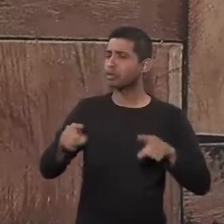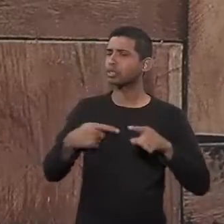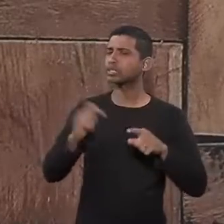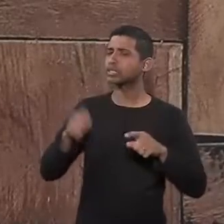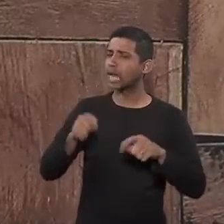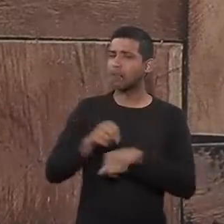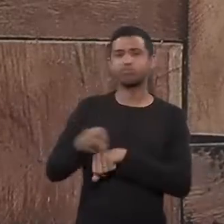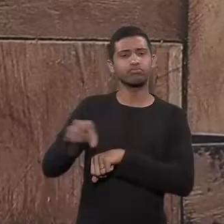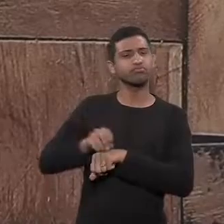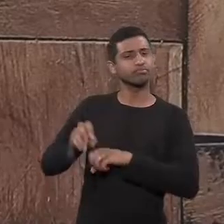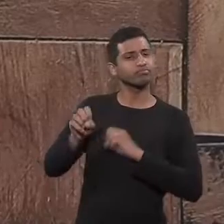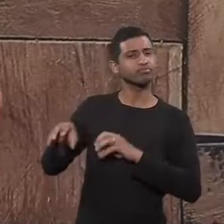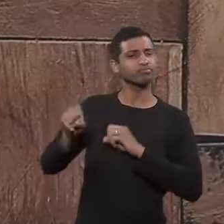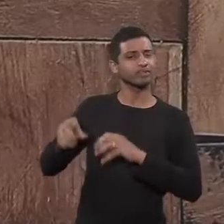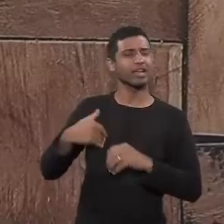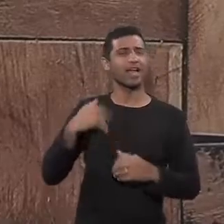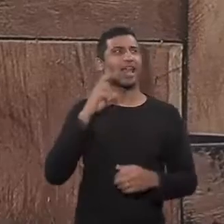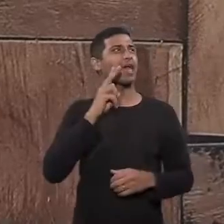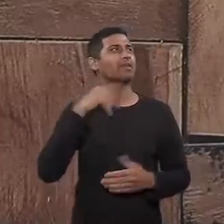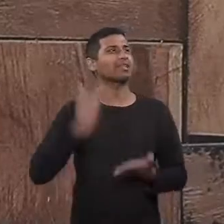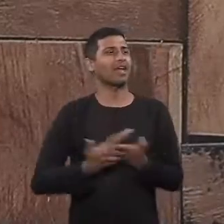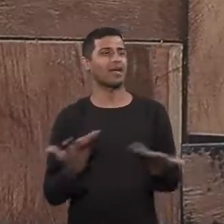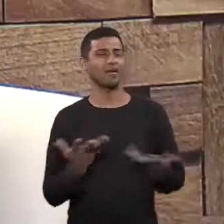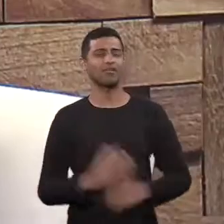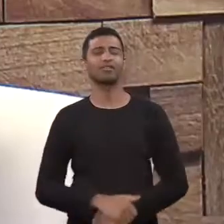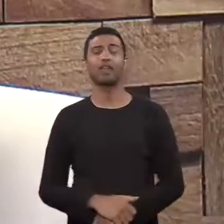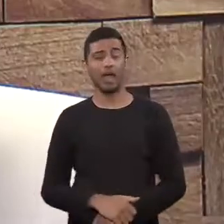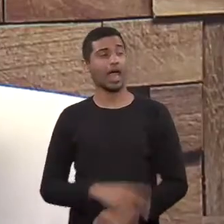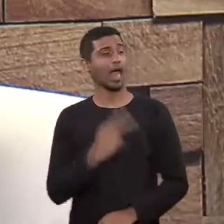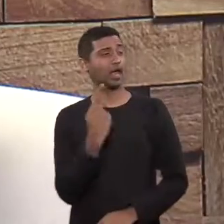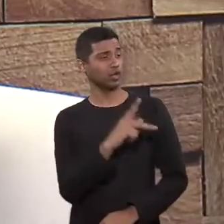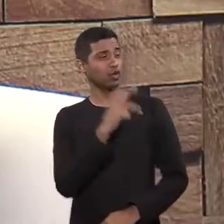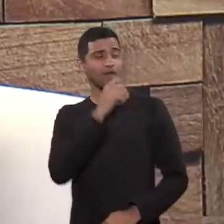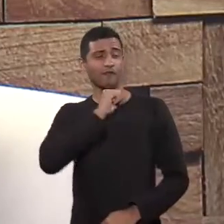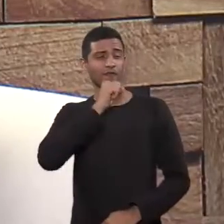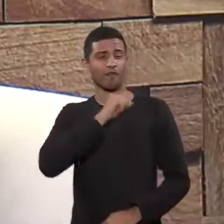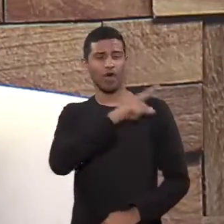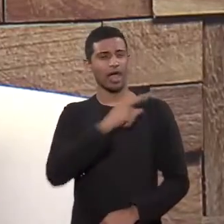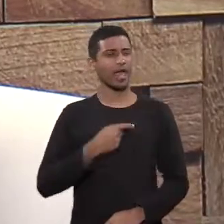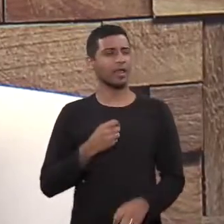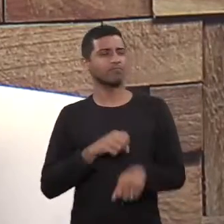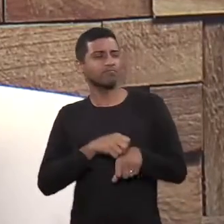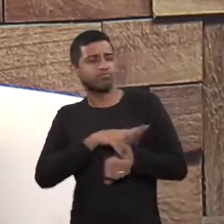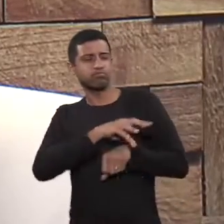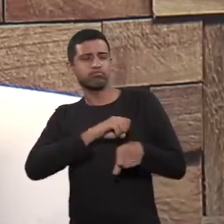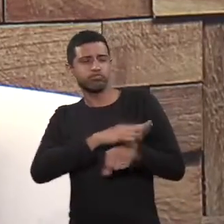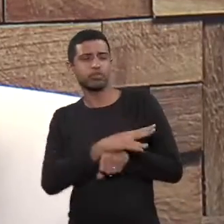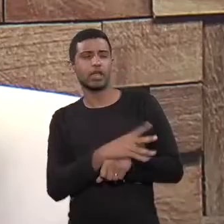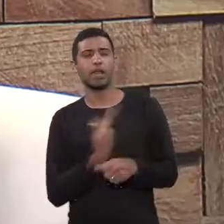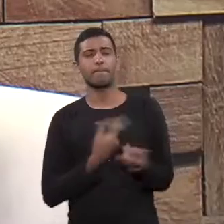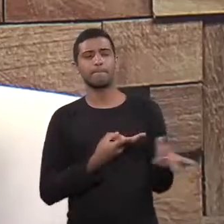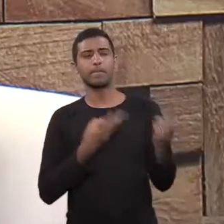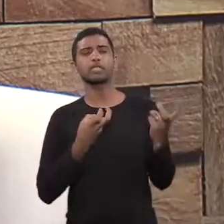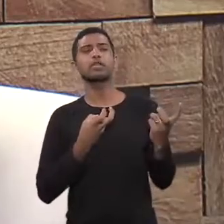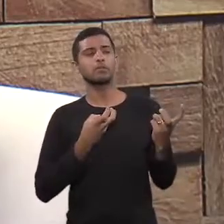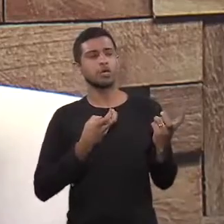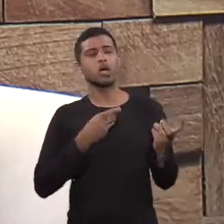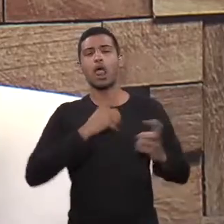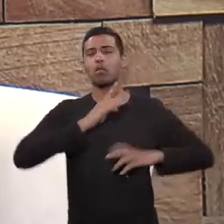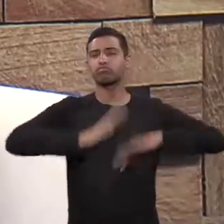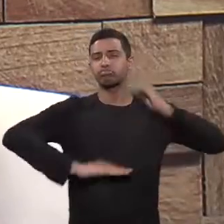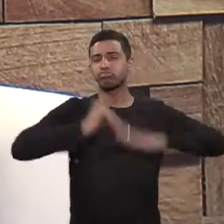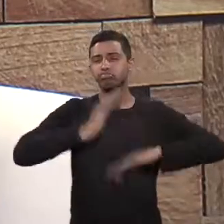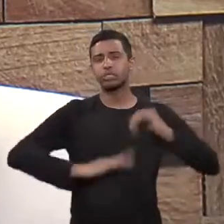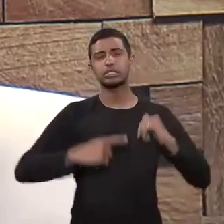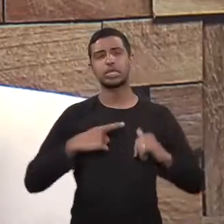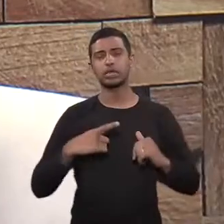com as notinhas coloridas, lembro até hoje. Sua avó, na verdade, foi a sua principal incentivadora, digamos assim. Foi ela que sacou que você